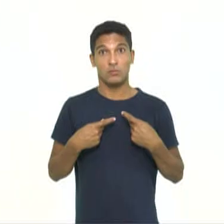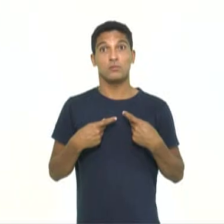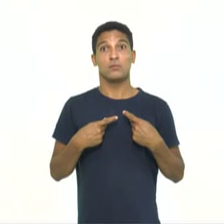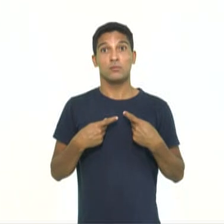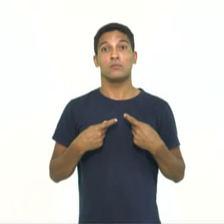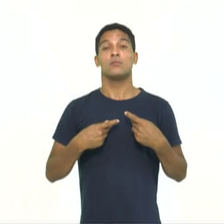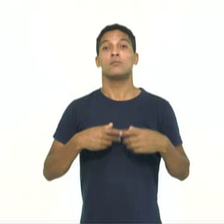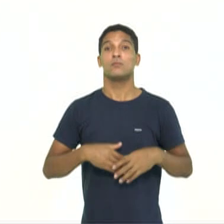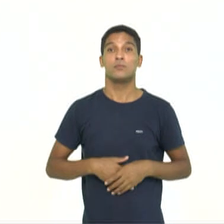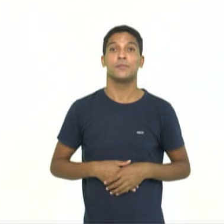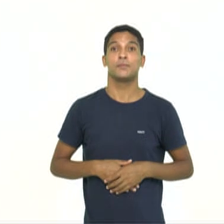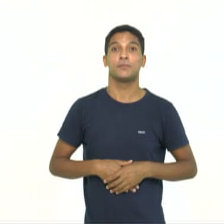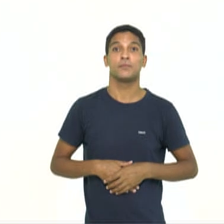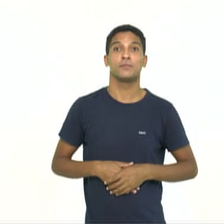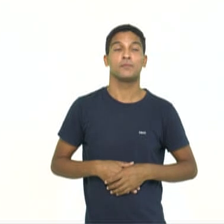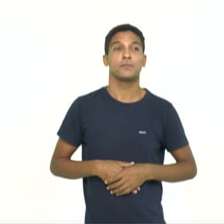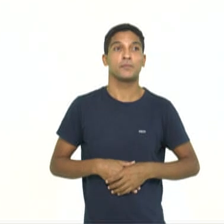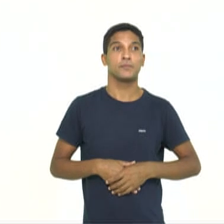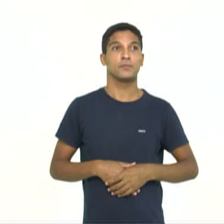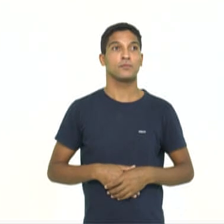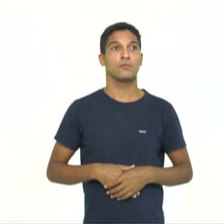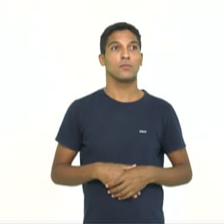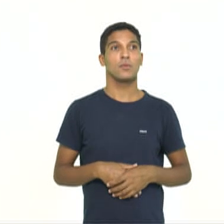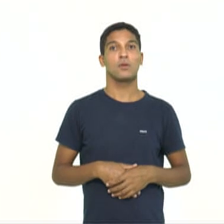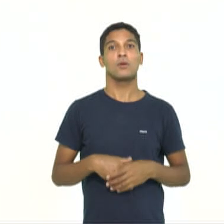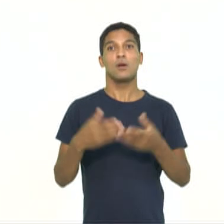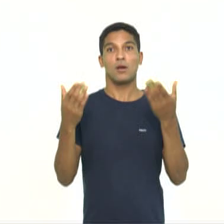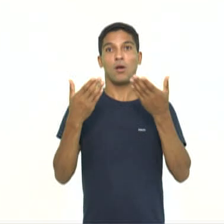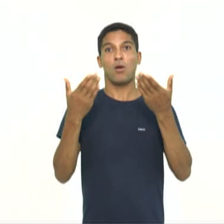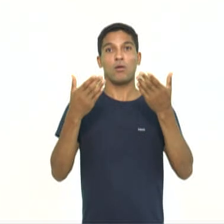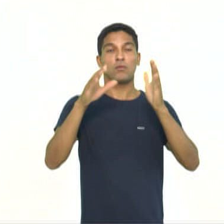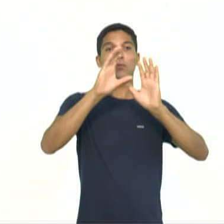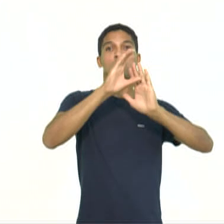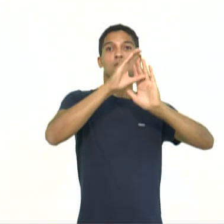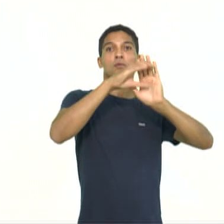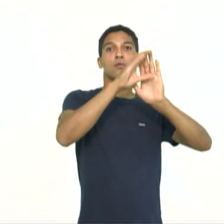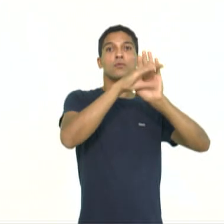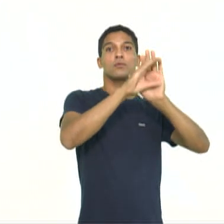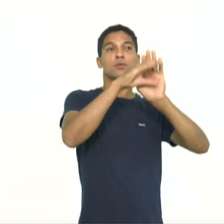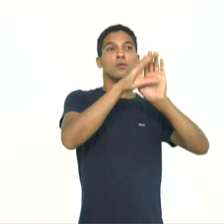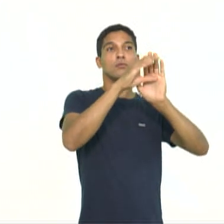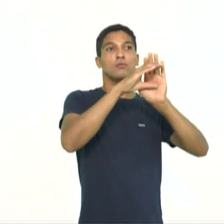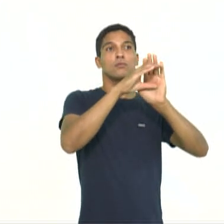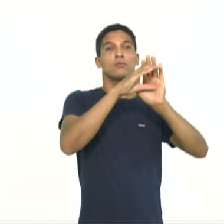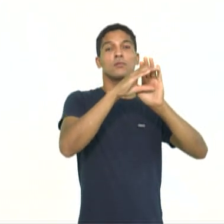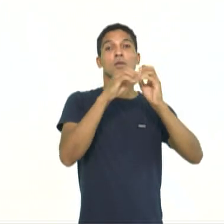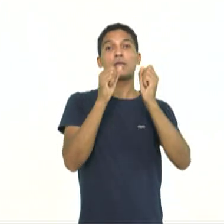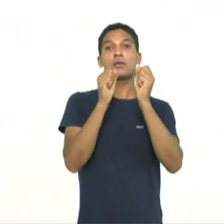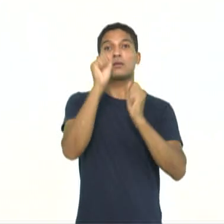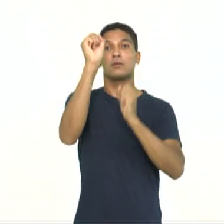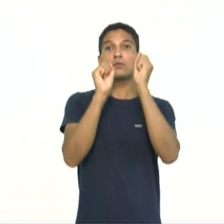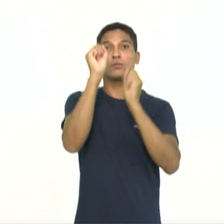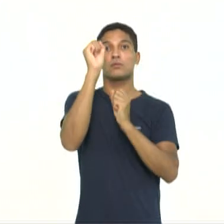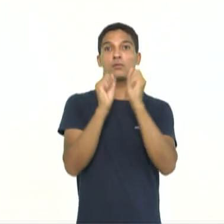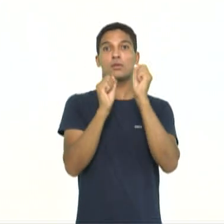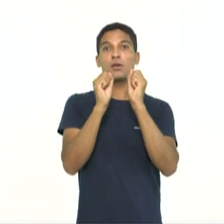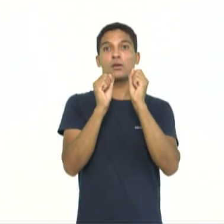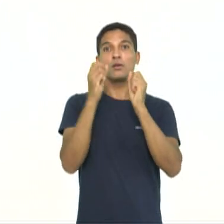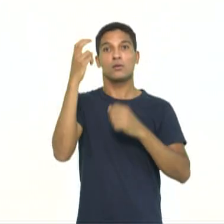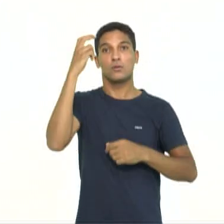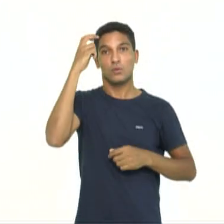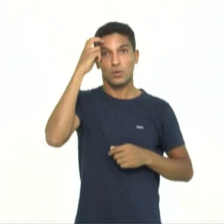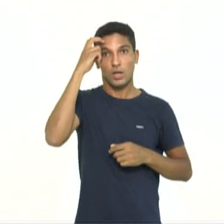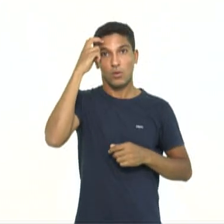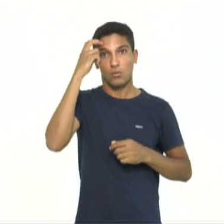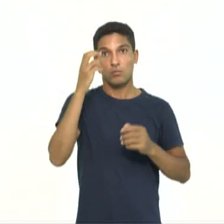Então aqui, voltando ao conceito de indústria cultural, para que a sociedade capitalista e tecnológica